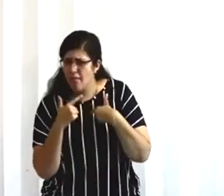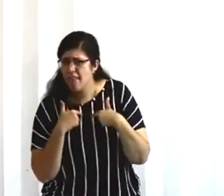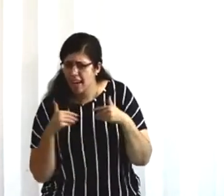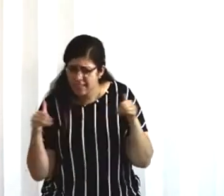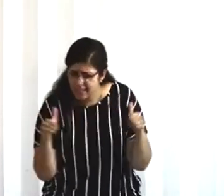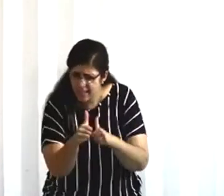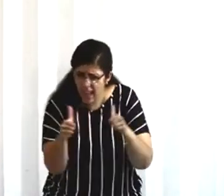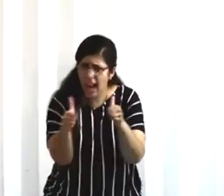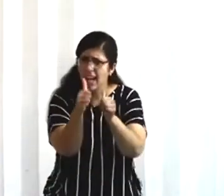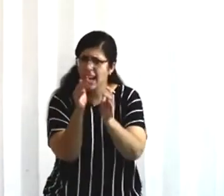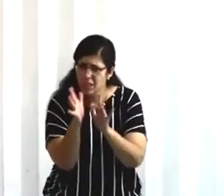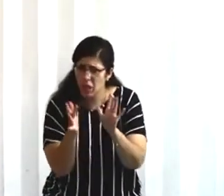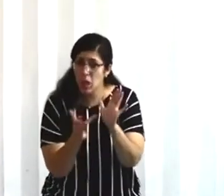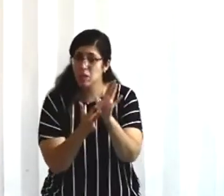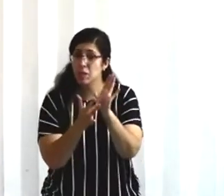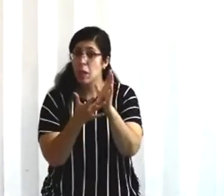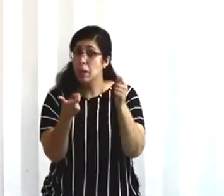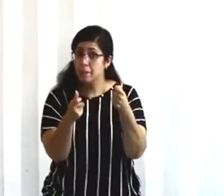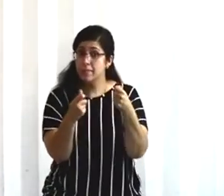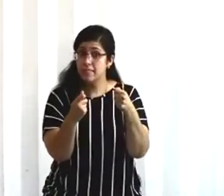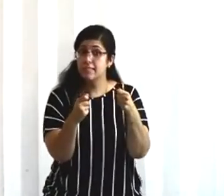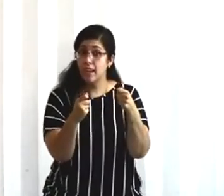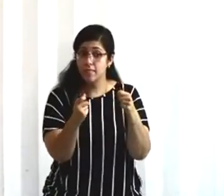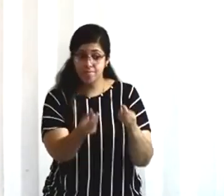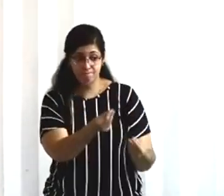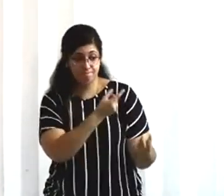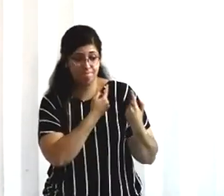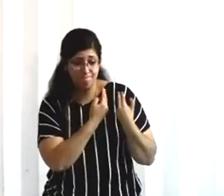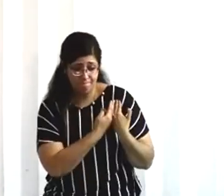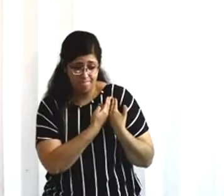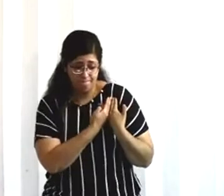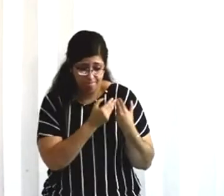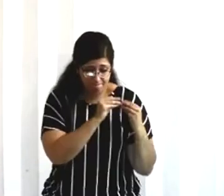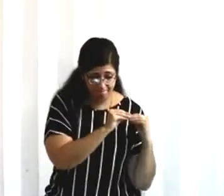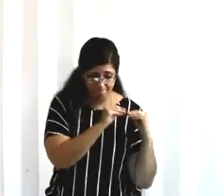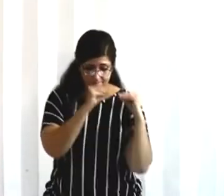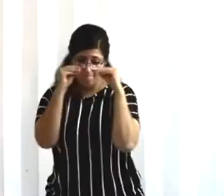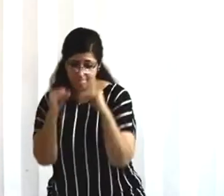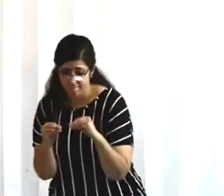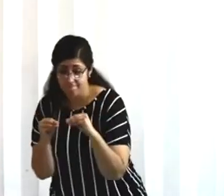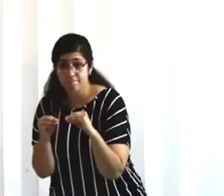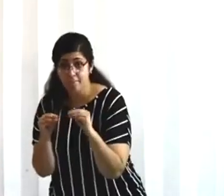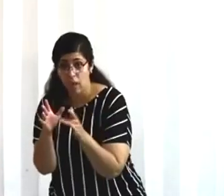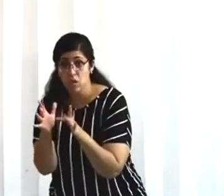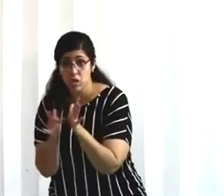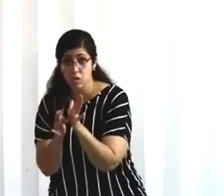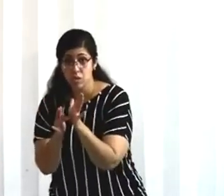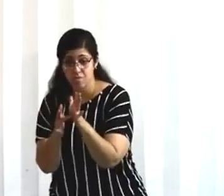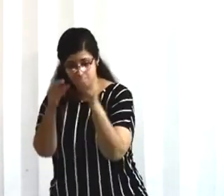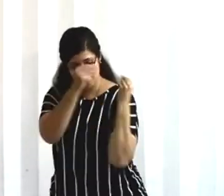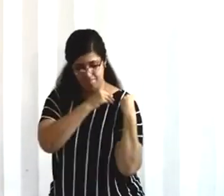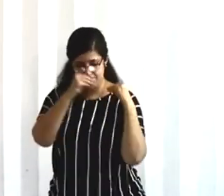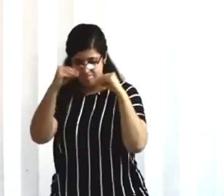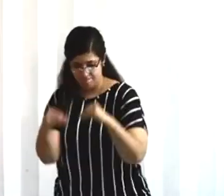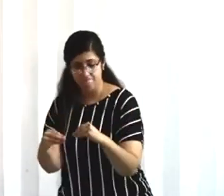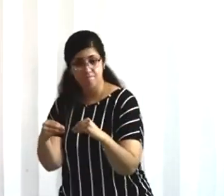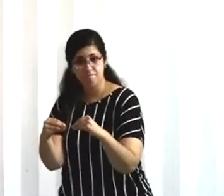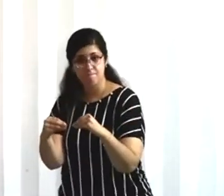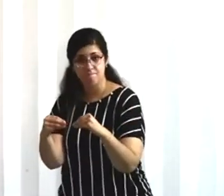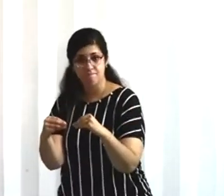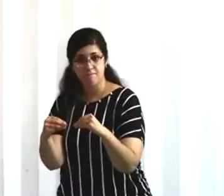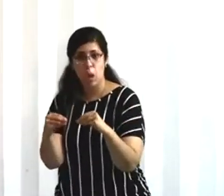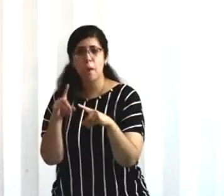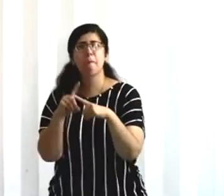carregar a cruz, mas a cruz que já está com o seu peso aliviado, porque Ele